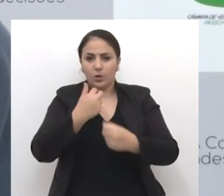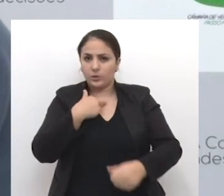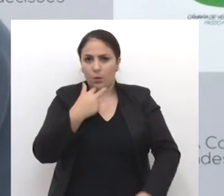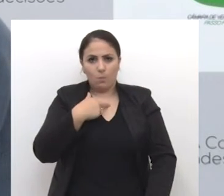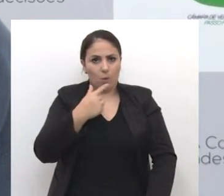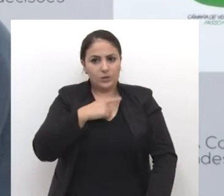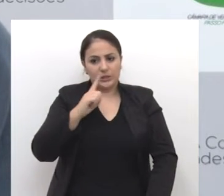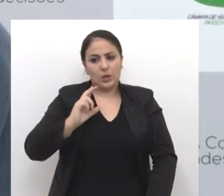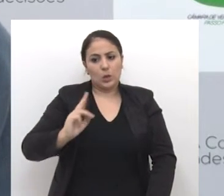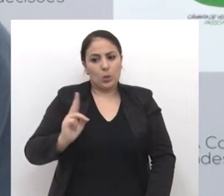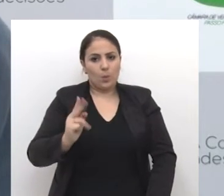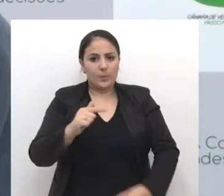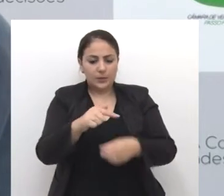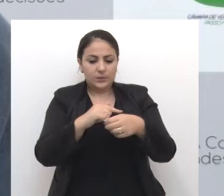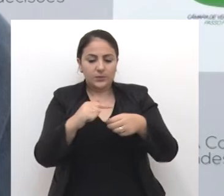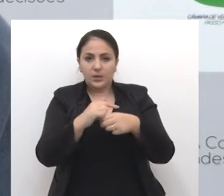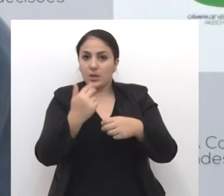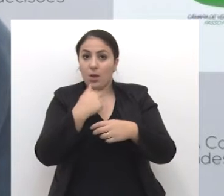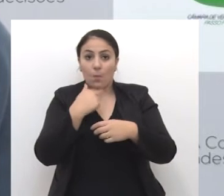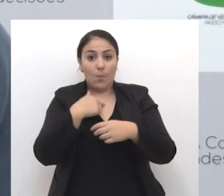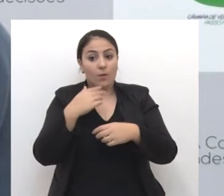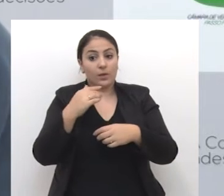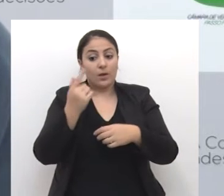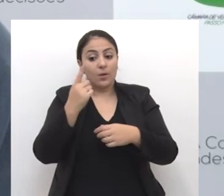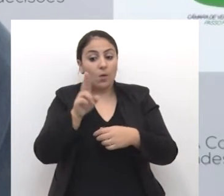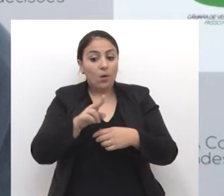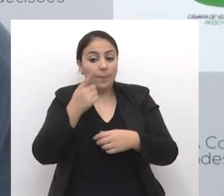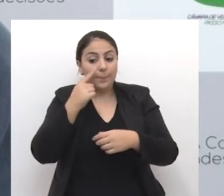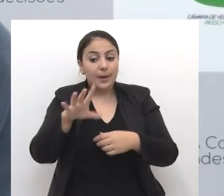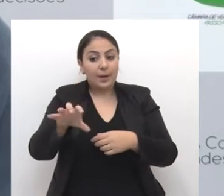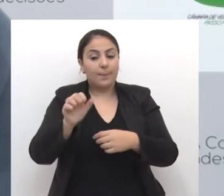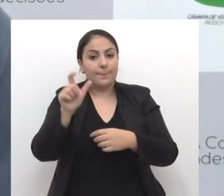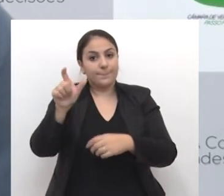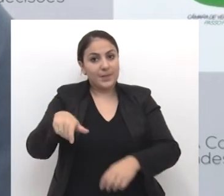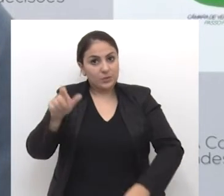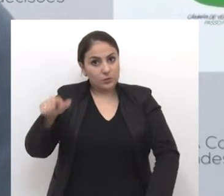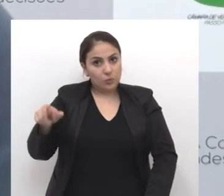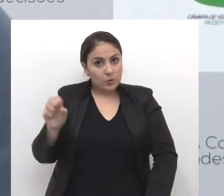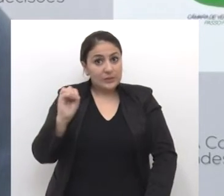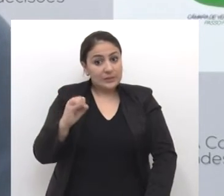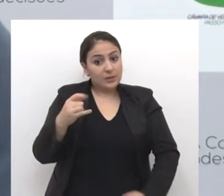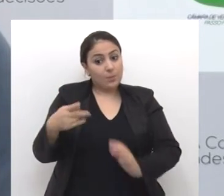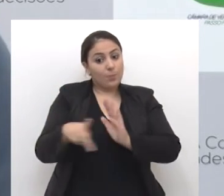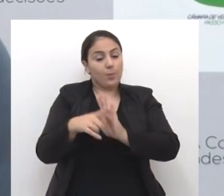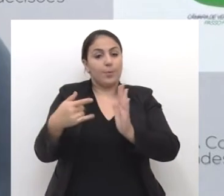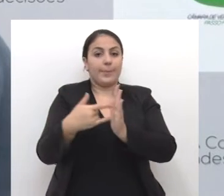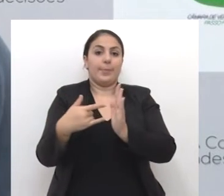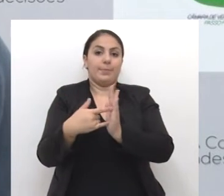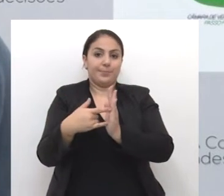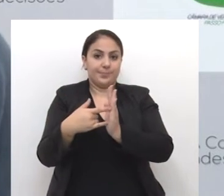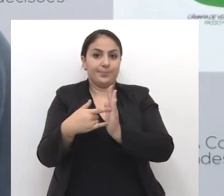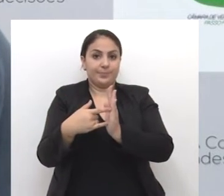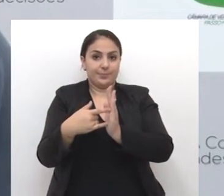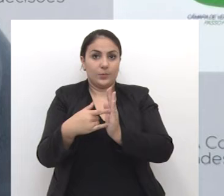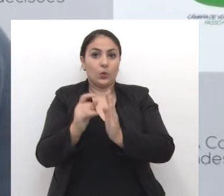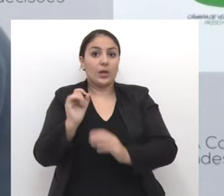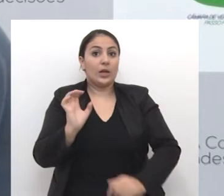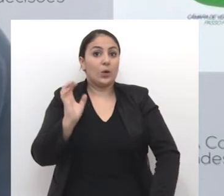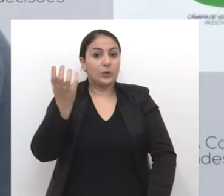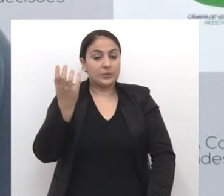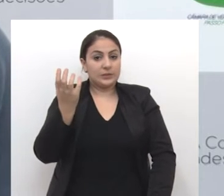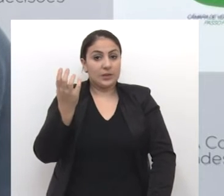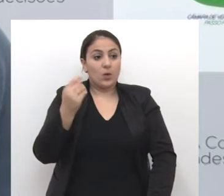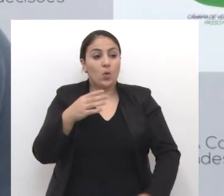andar identificados pela cidade e que não podem pegar passageiros que não seja via o aplicativo.